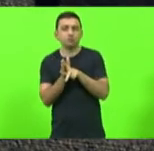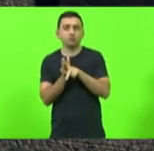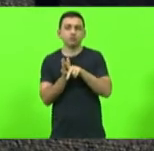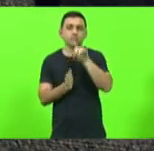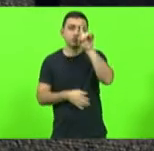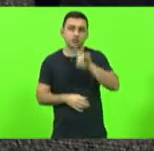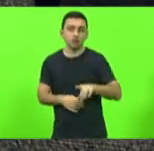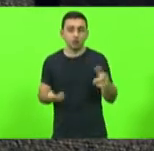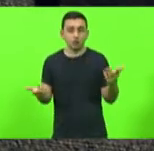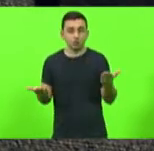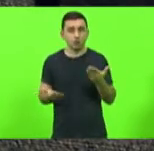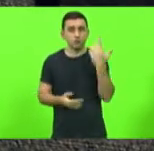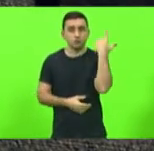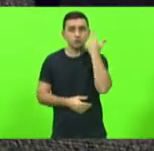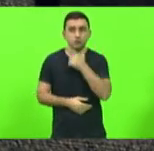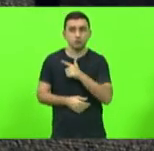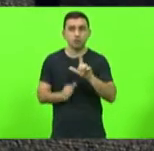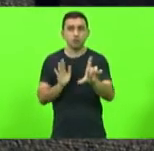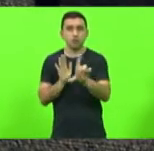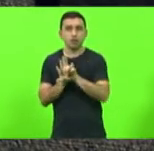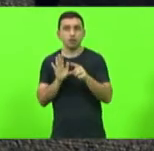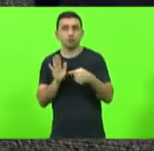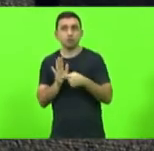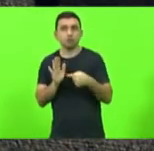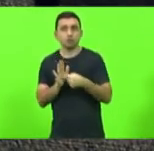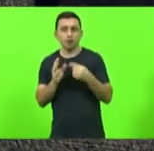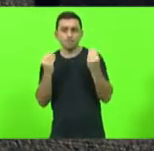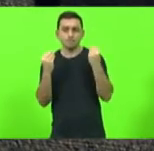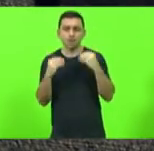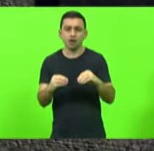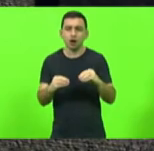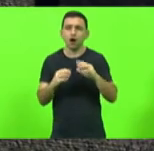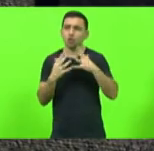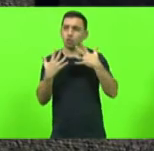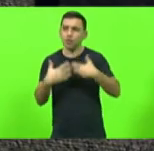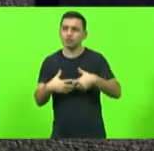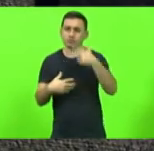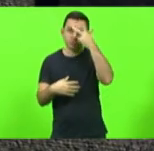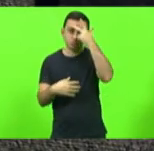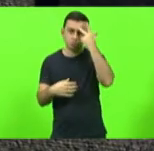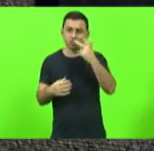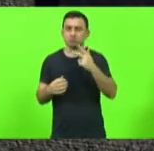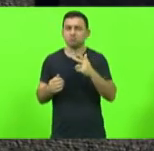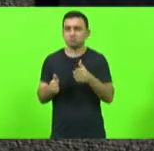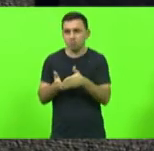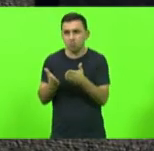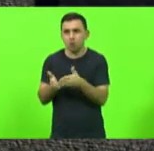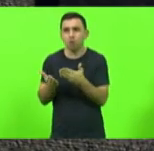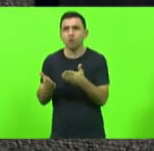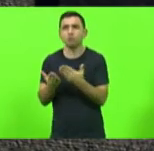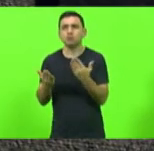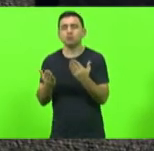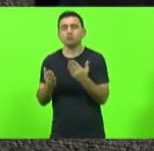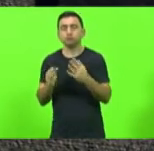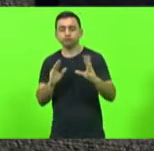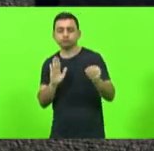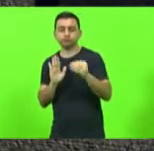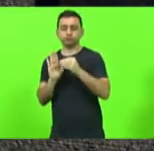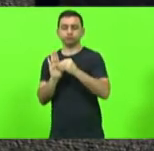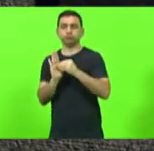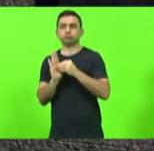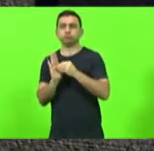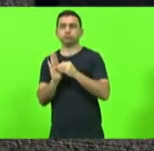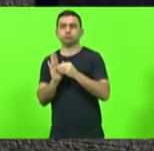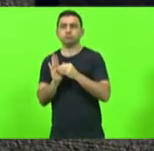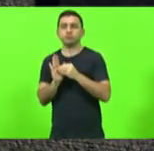lei que permite a inclusão automática de famílias de baixa renda na tarifa social de energia elétrica. Aqui em